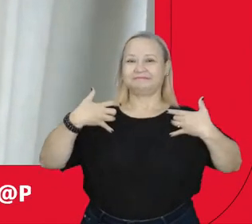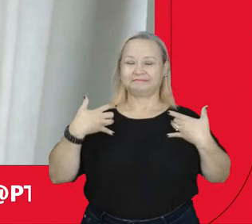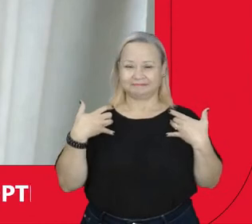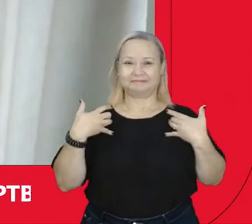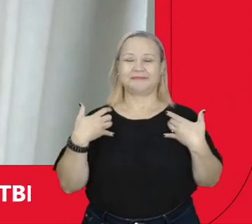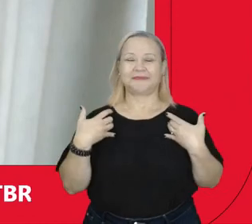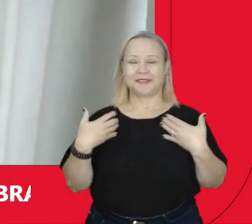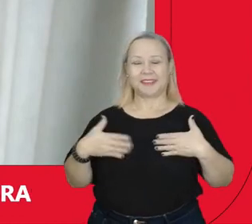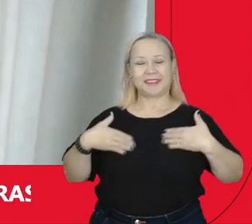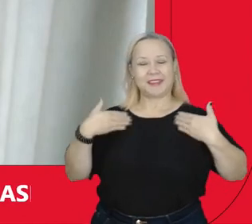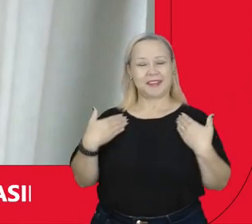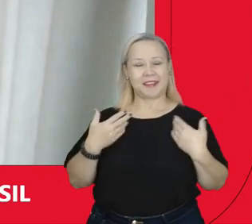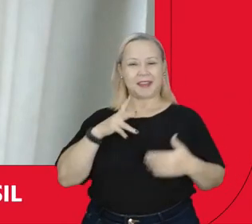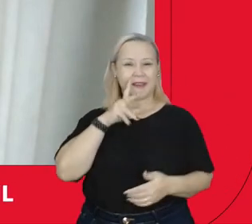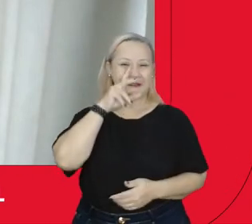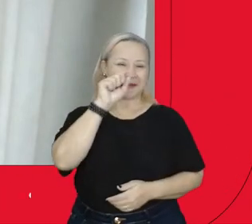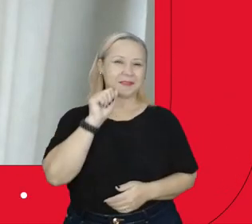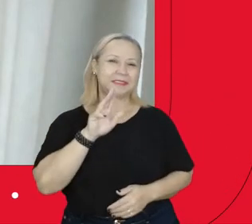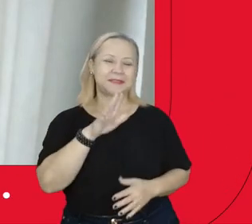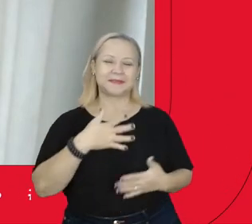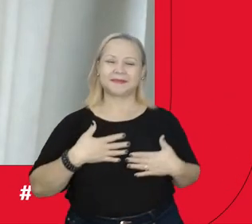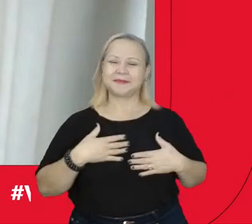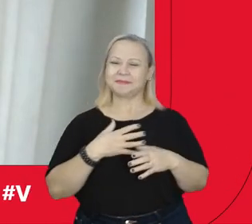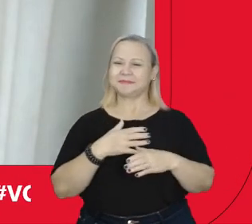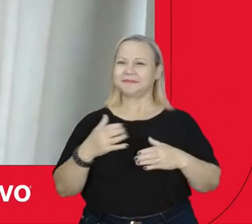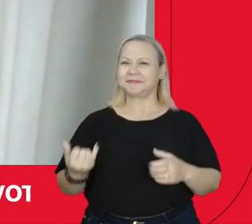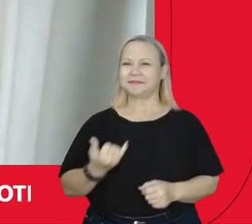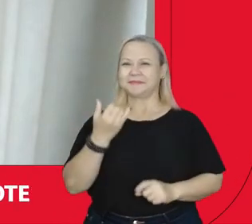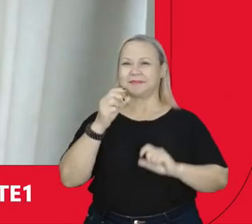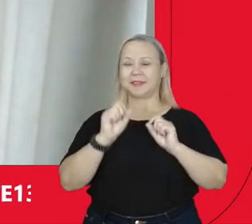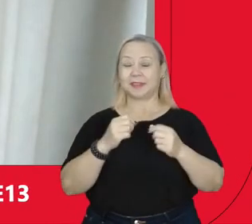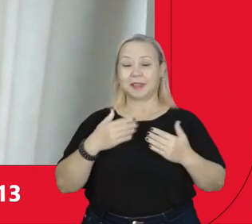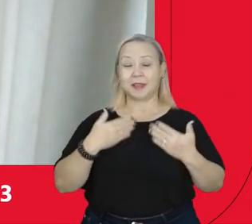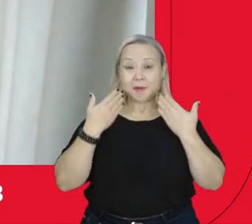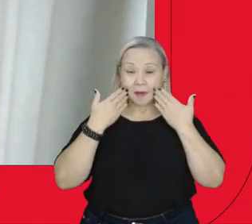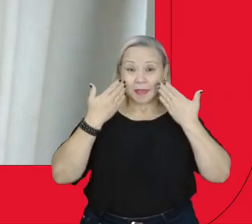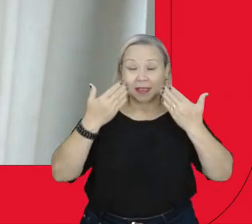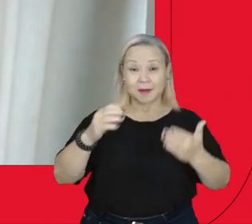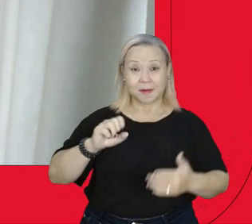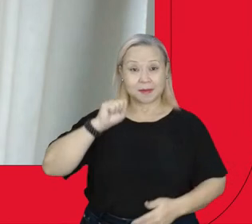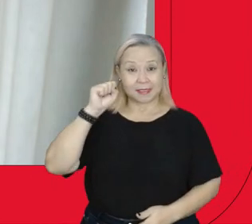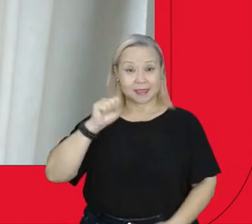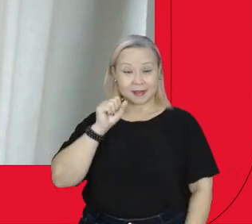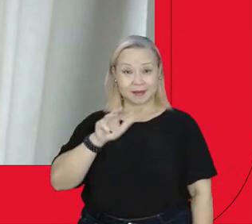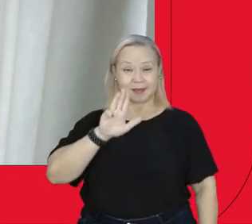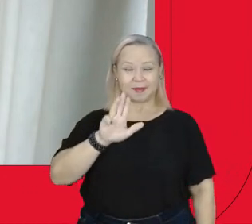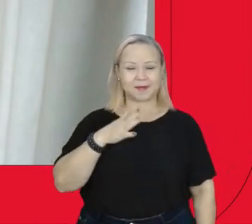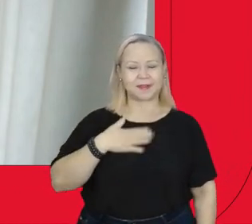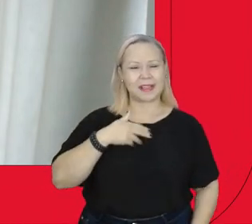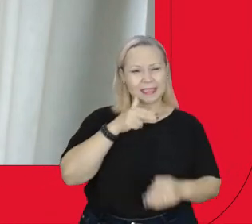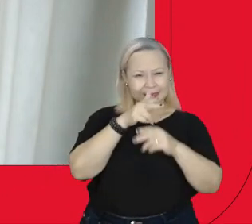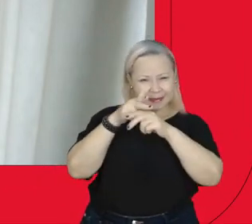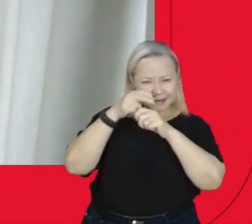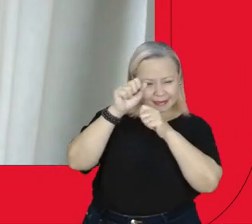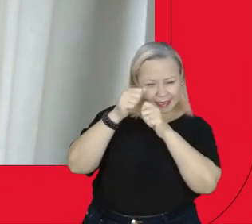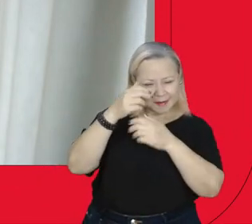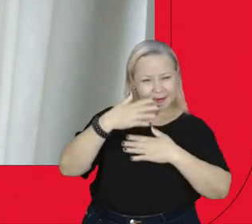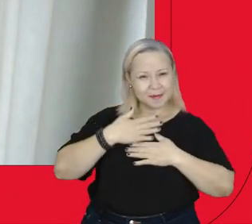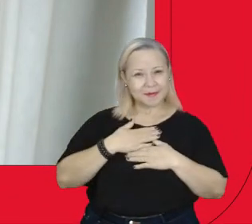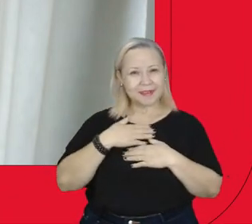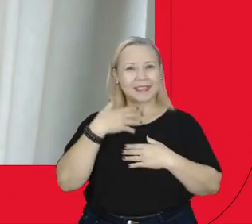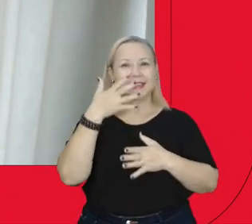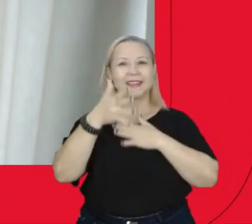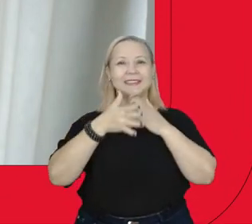A força de Lula é muito grande. Eu me apresentei como a senadora de Lula. Ele fez uma gravação para mim, dizendo que eu